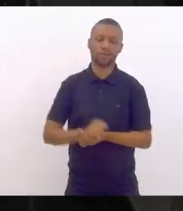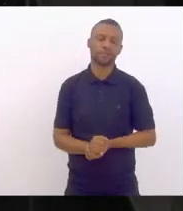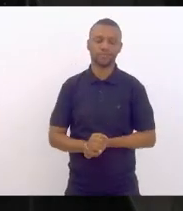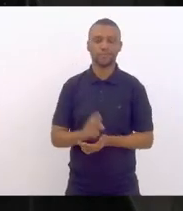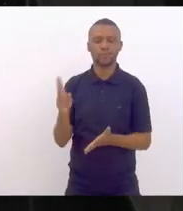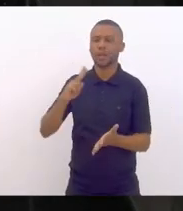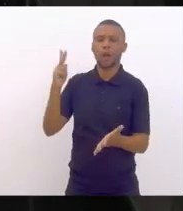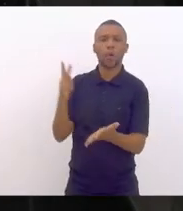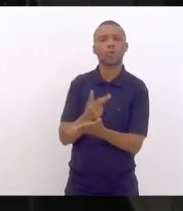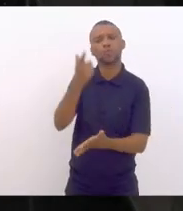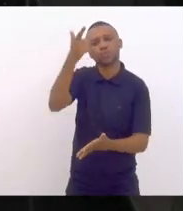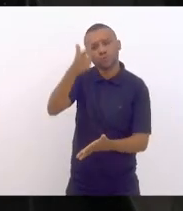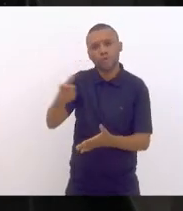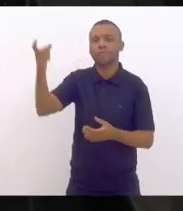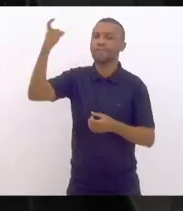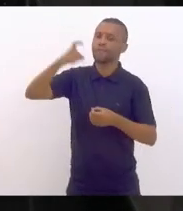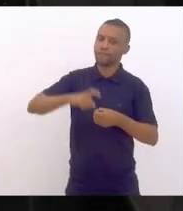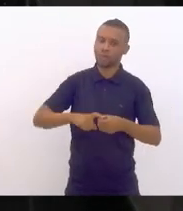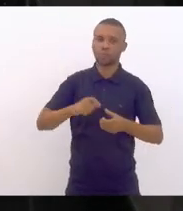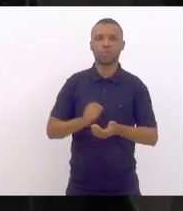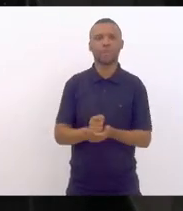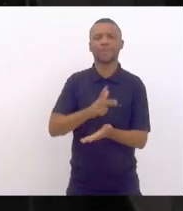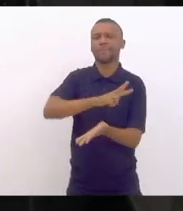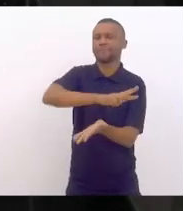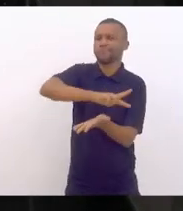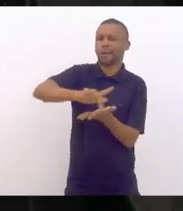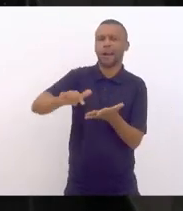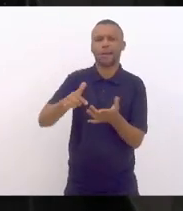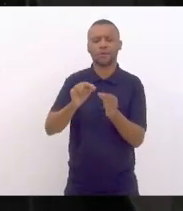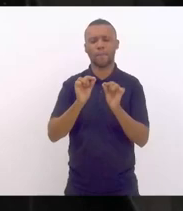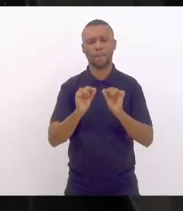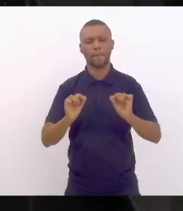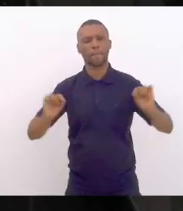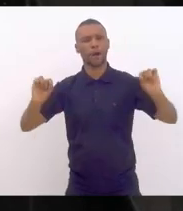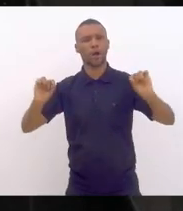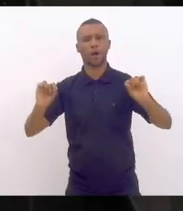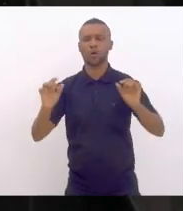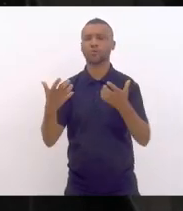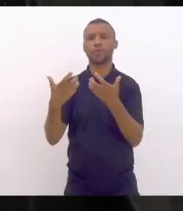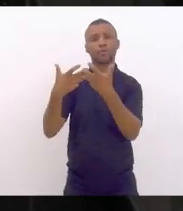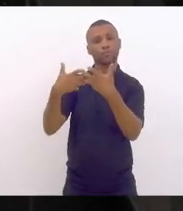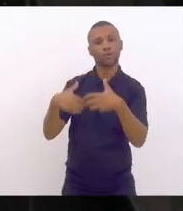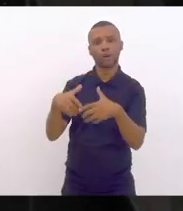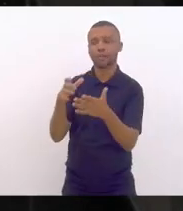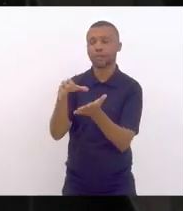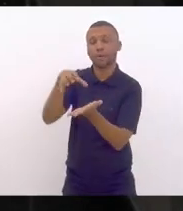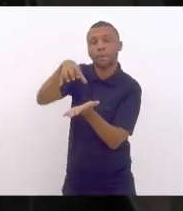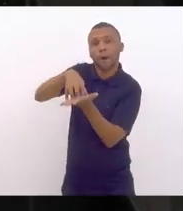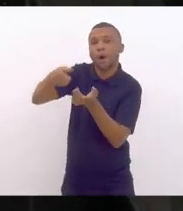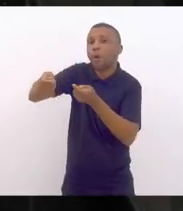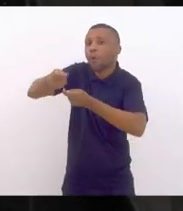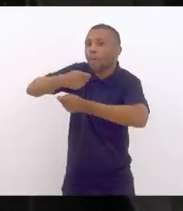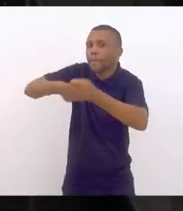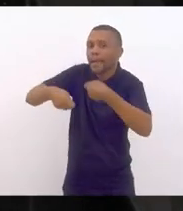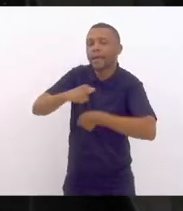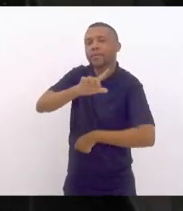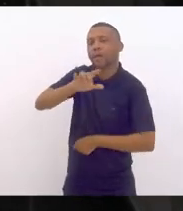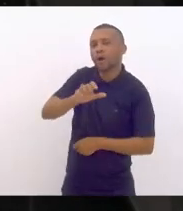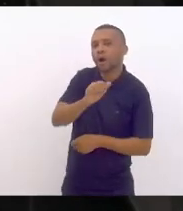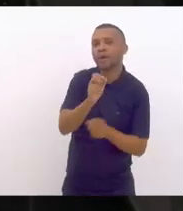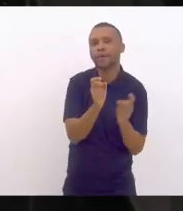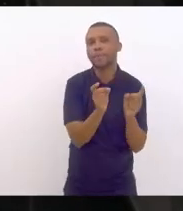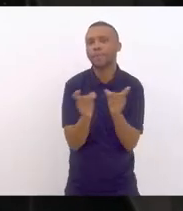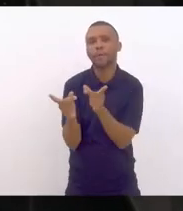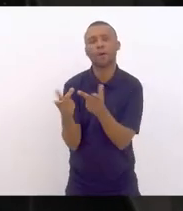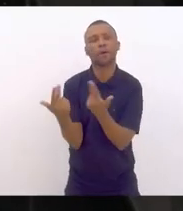acontecer na cidade em vários pontos onde funciona o setor do varejo funciona o comércio em bairros